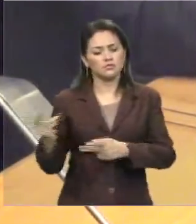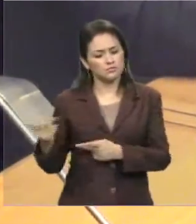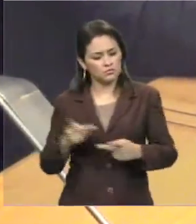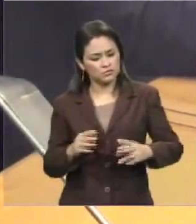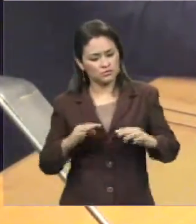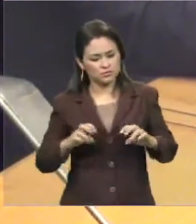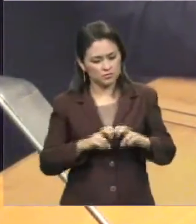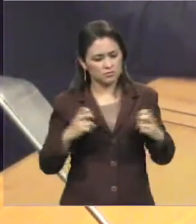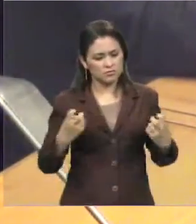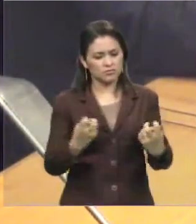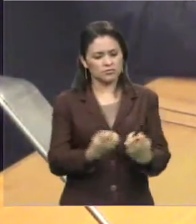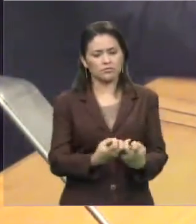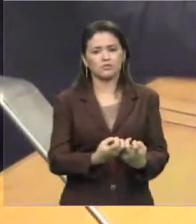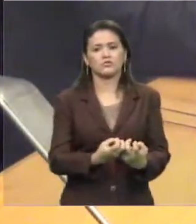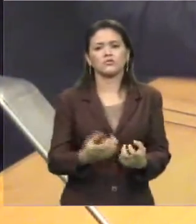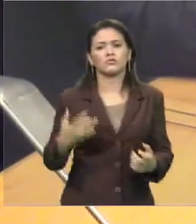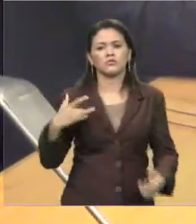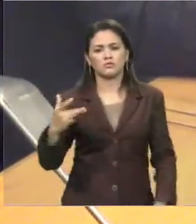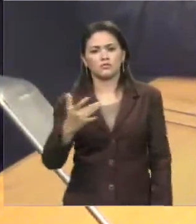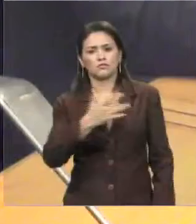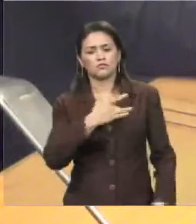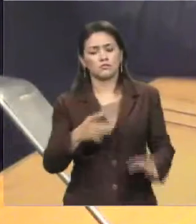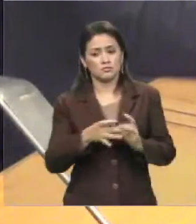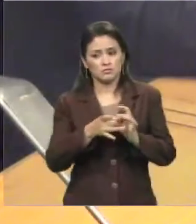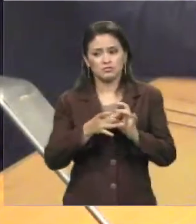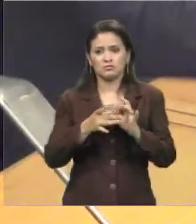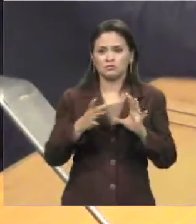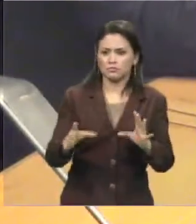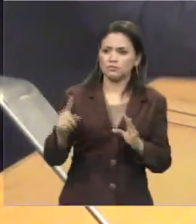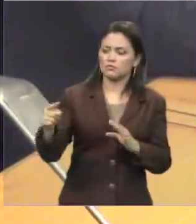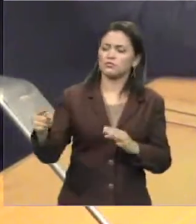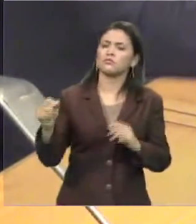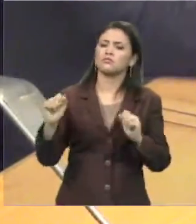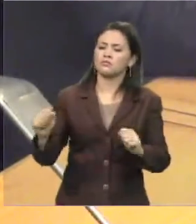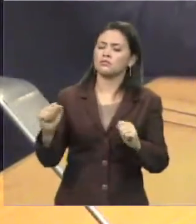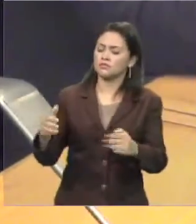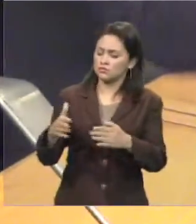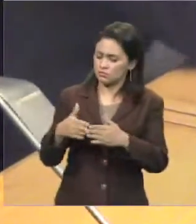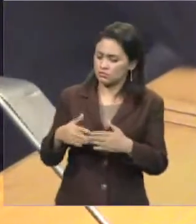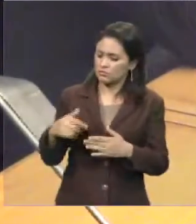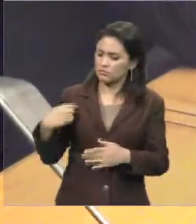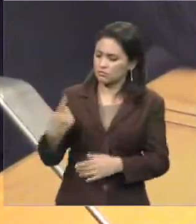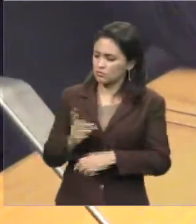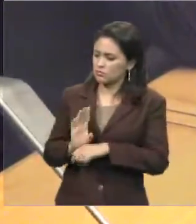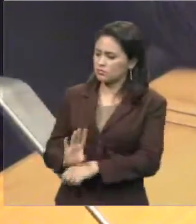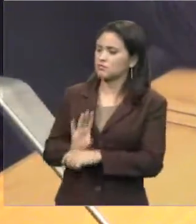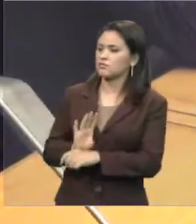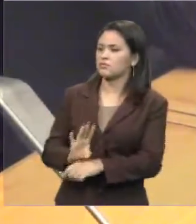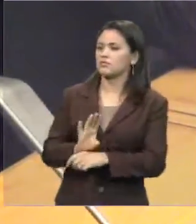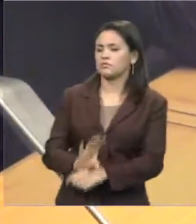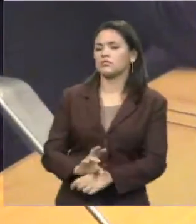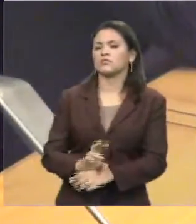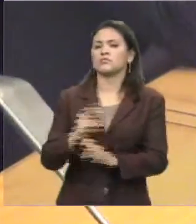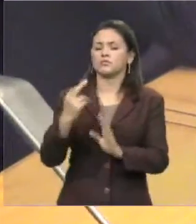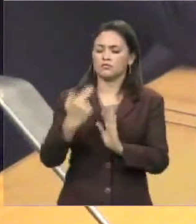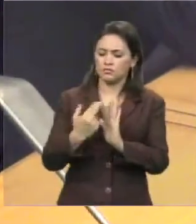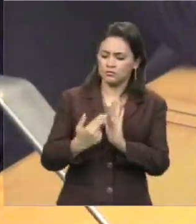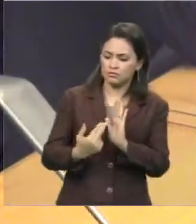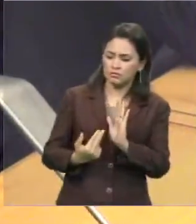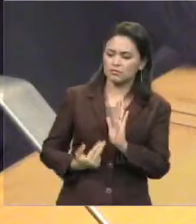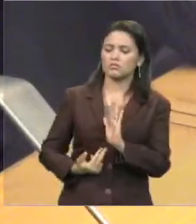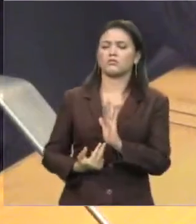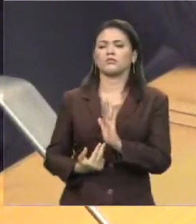à disposição de Vossa Excelência para que a gente possa ajudar no relato de Vossa Excelência